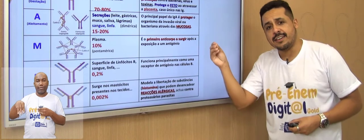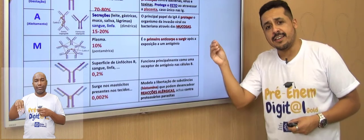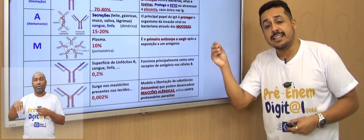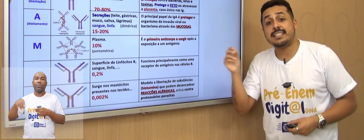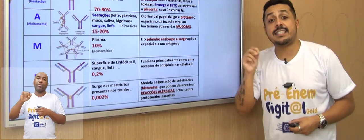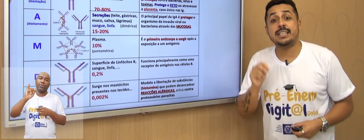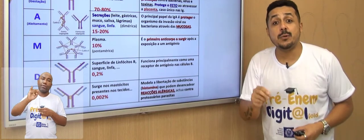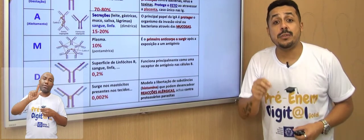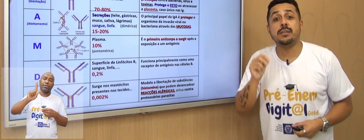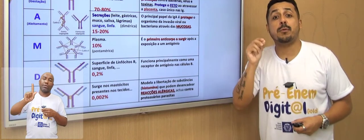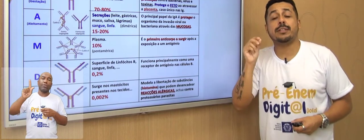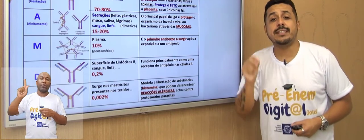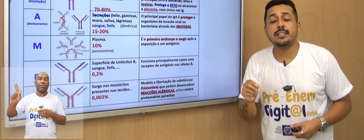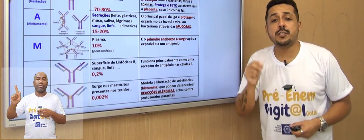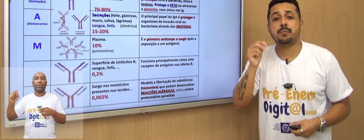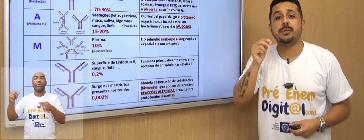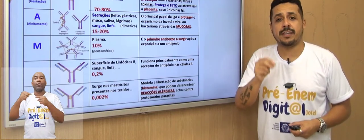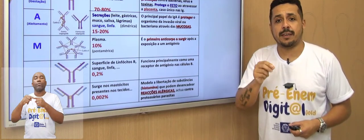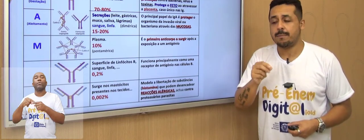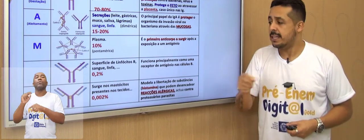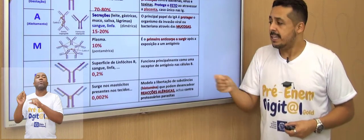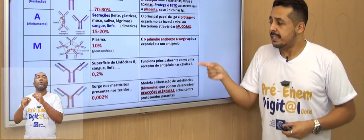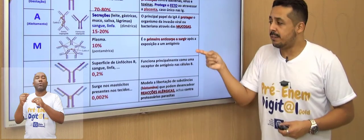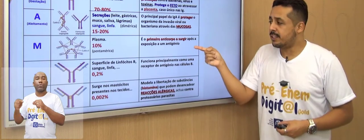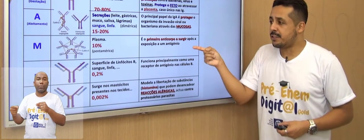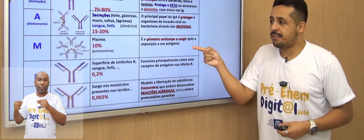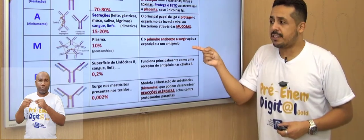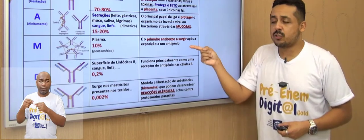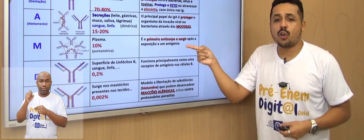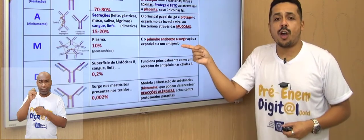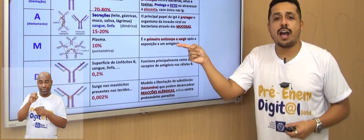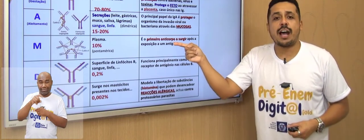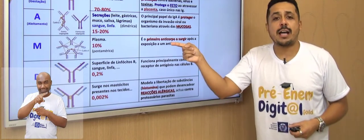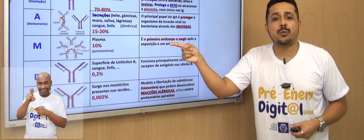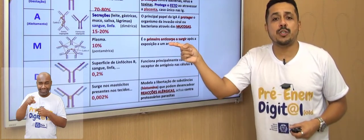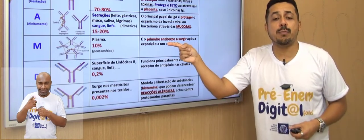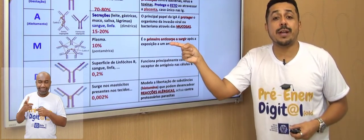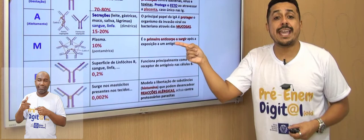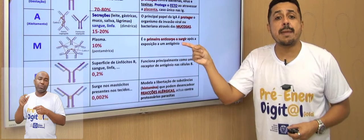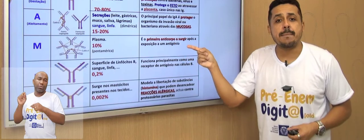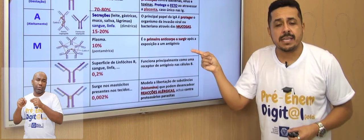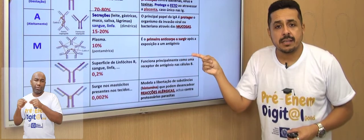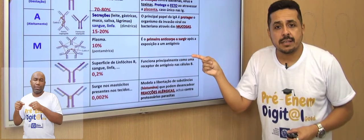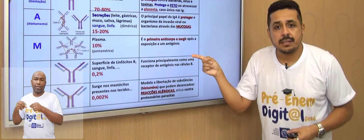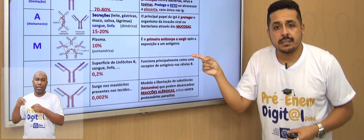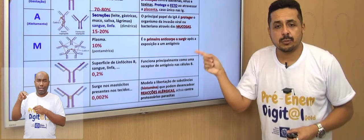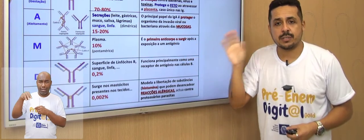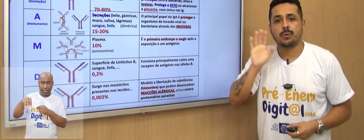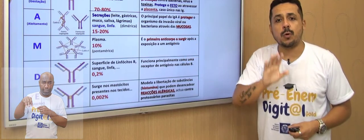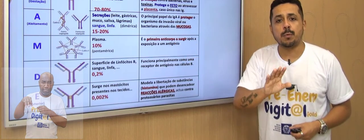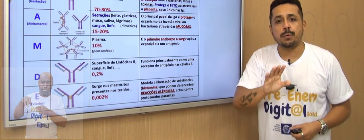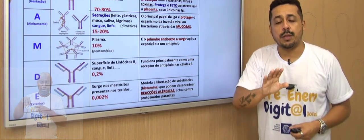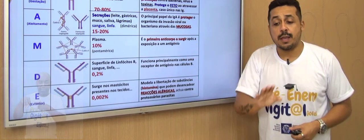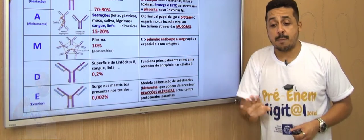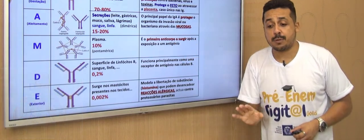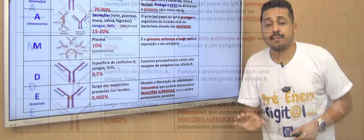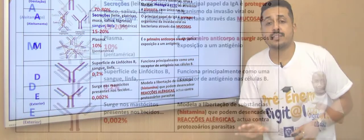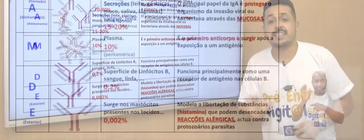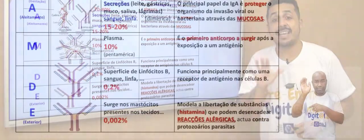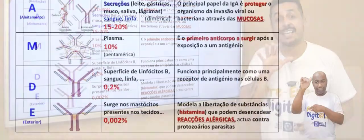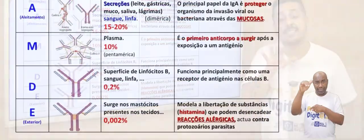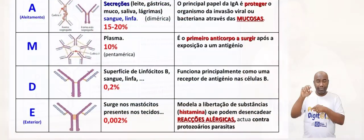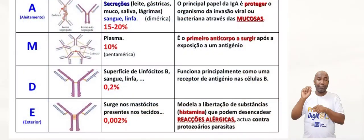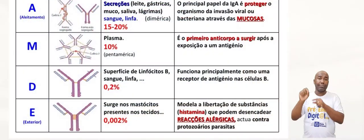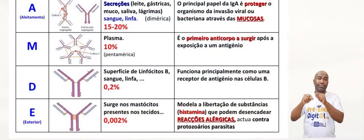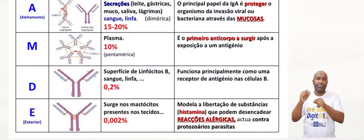IgG são importantes porque se você tiver só a do tipo M no seu corpo, é porque